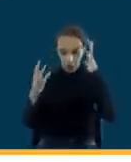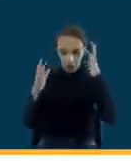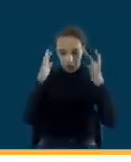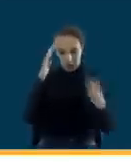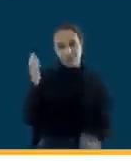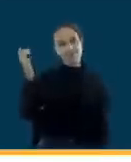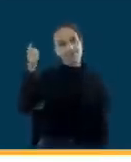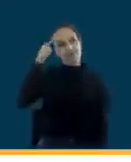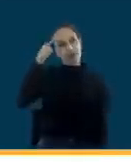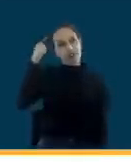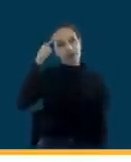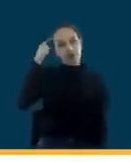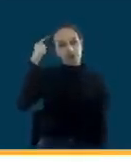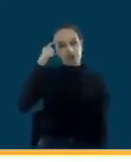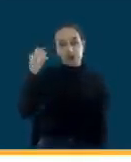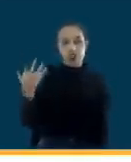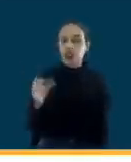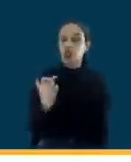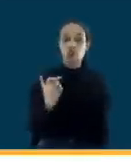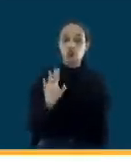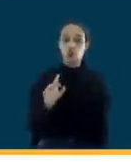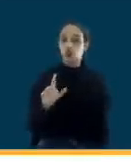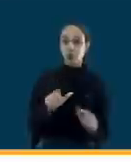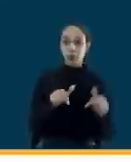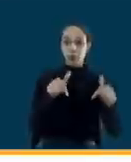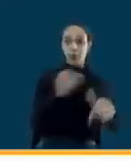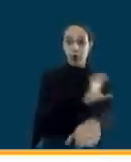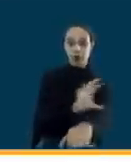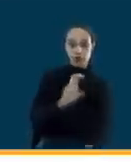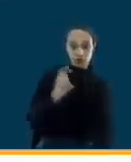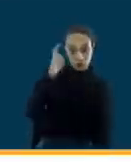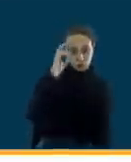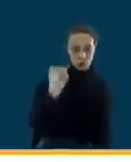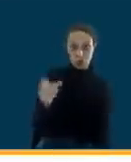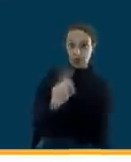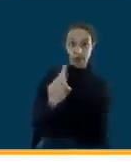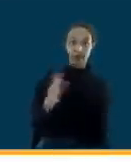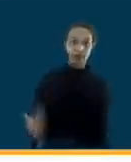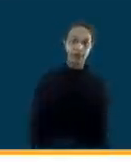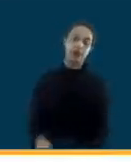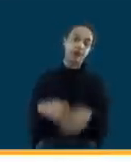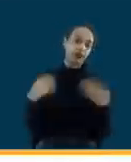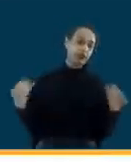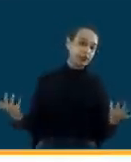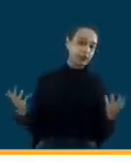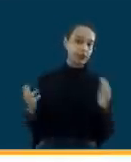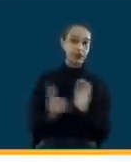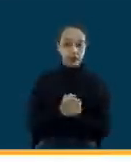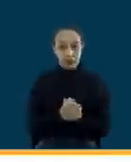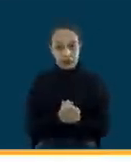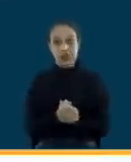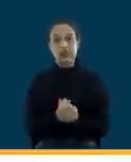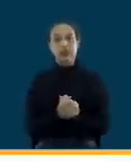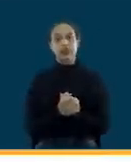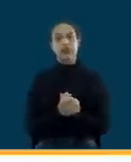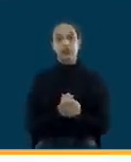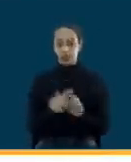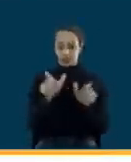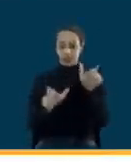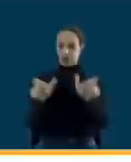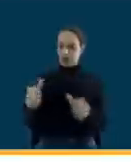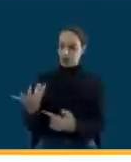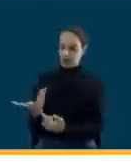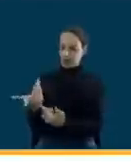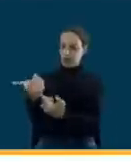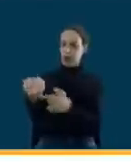basta fazer cultura. É claro que os fazedores de cultura são fundamentais